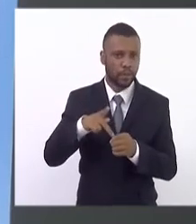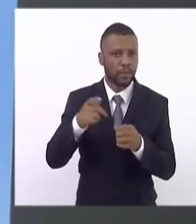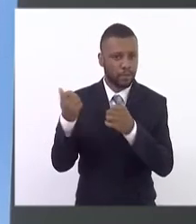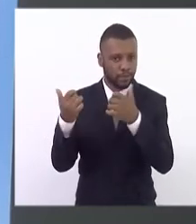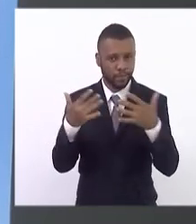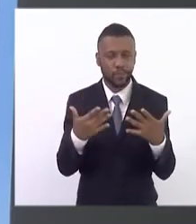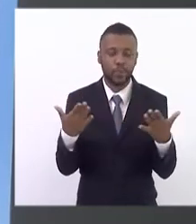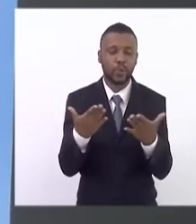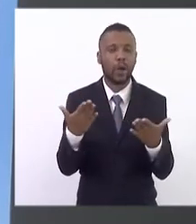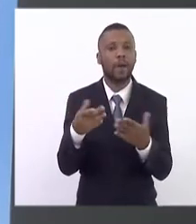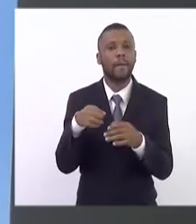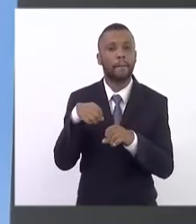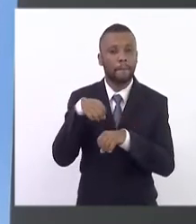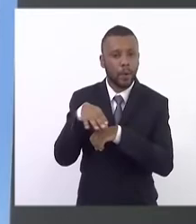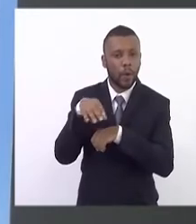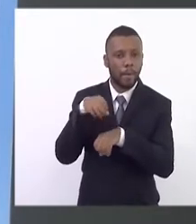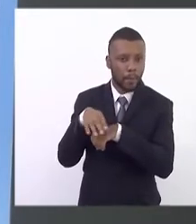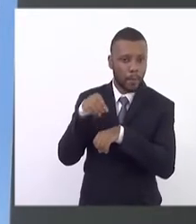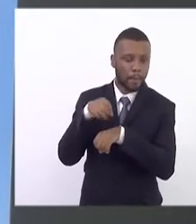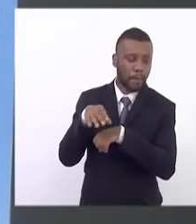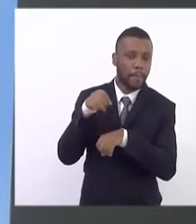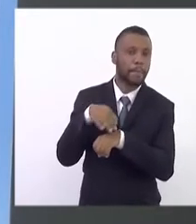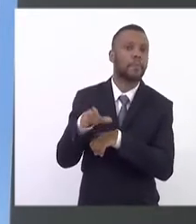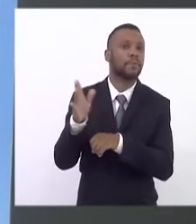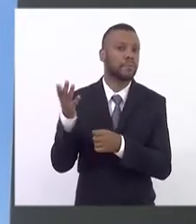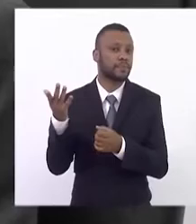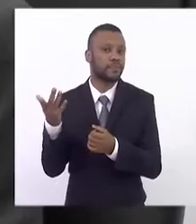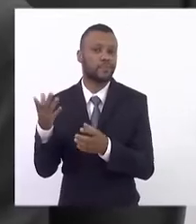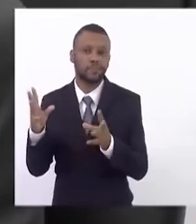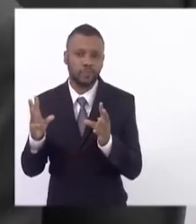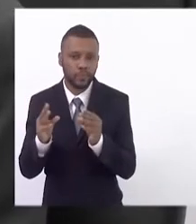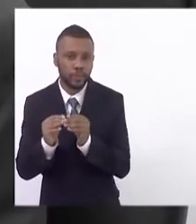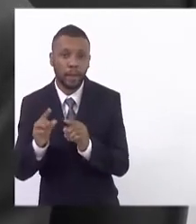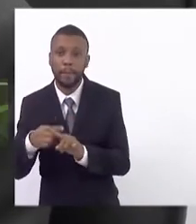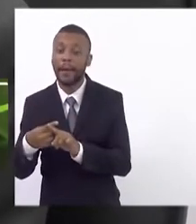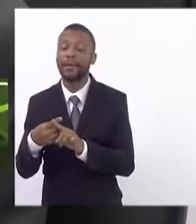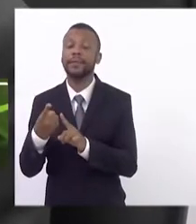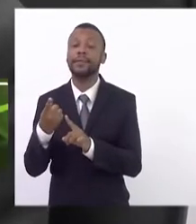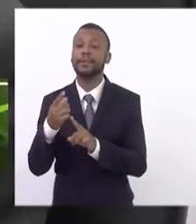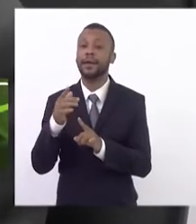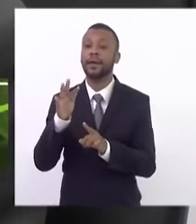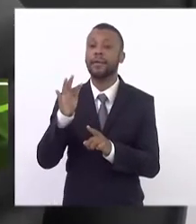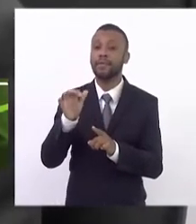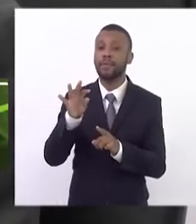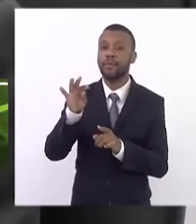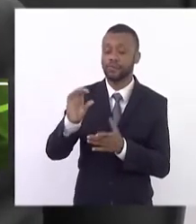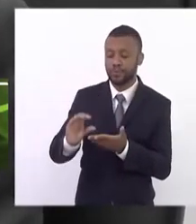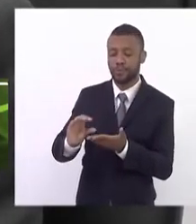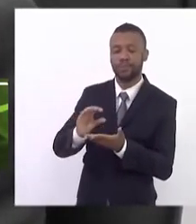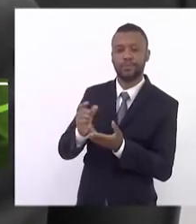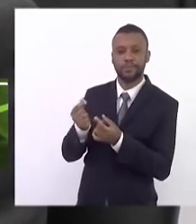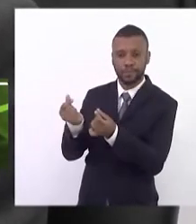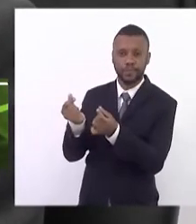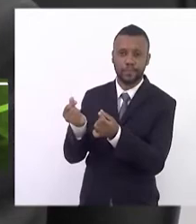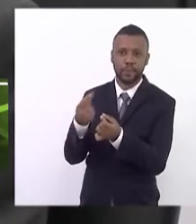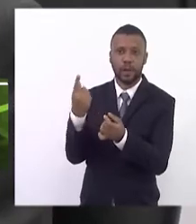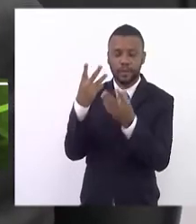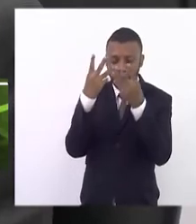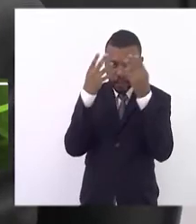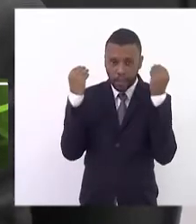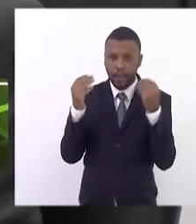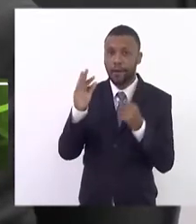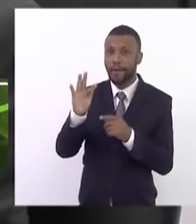passou tudo para... Né? Enfim, e a fonte de recurso, que a gente já deu, essa a gente não vai esquecer nunca mais, é o